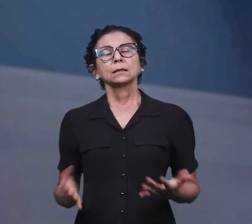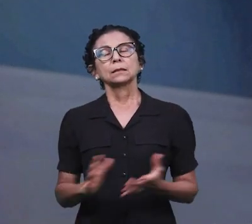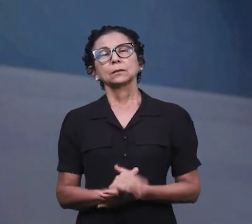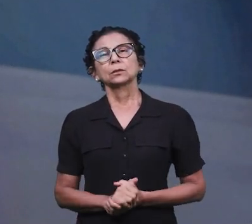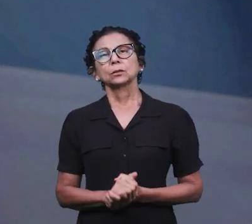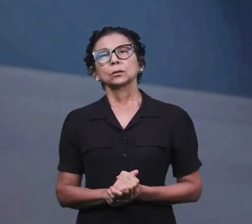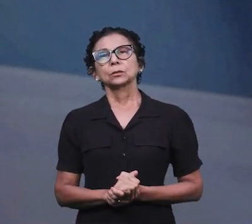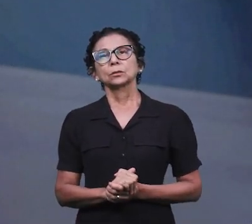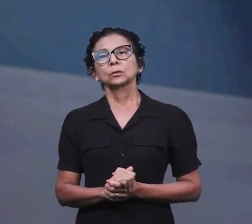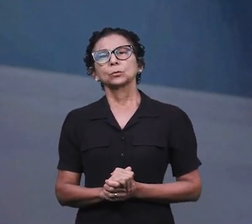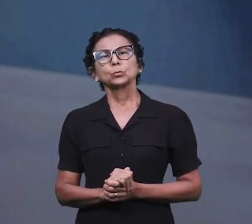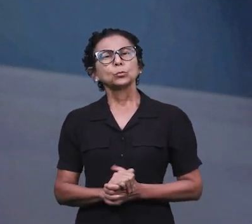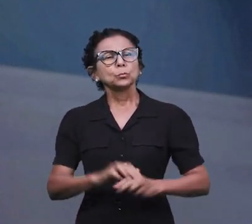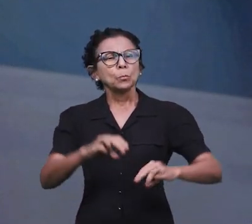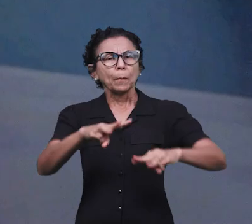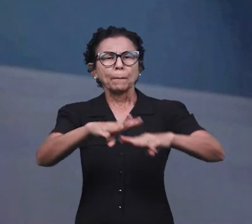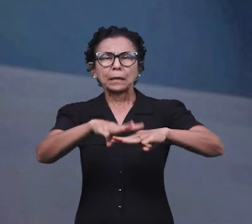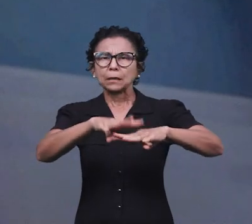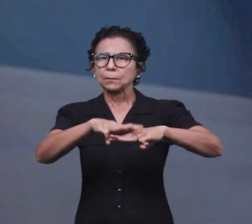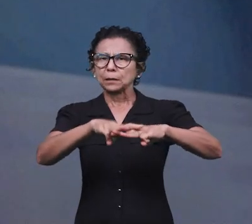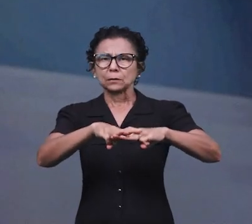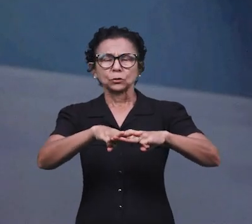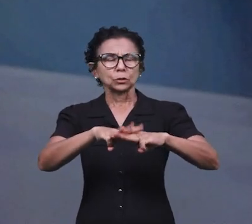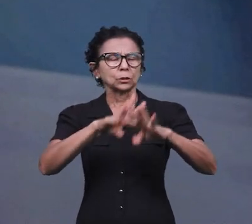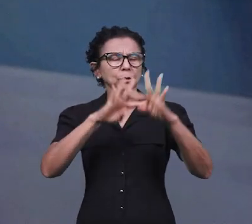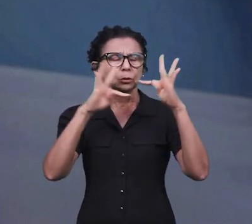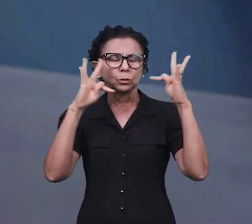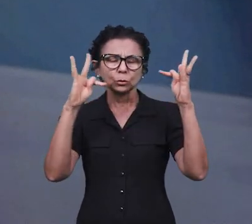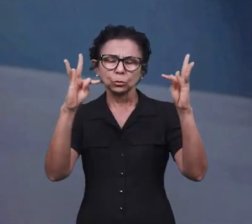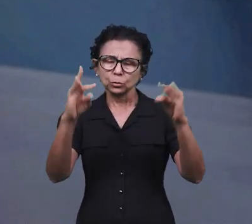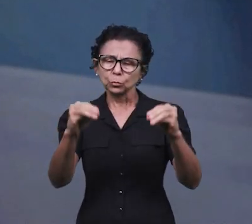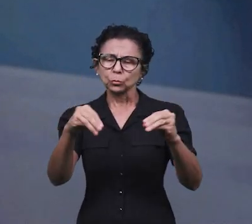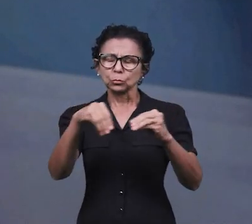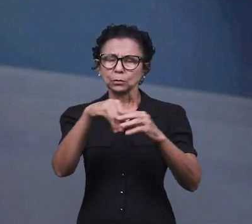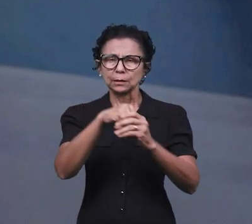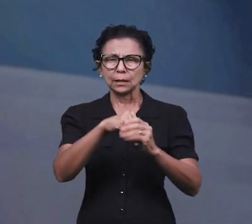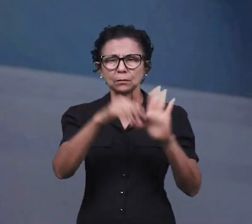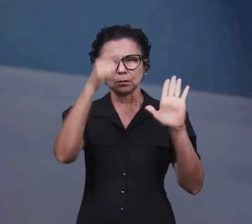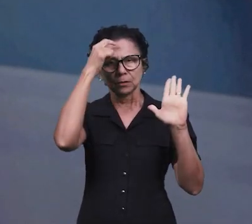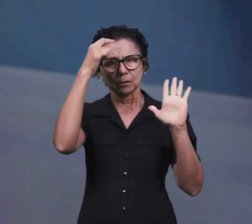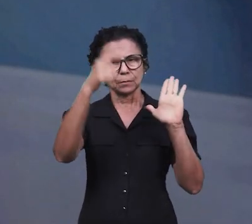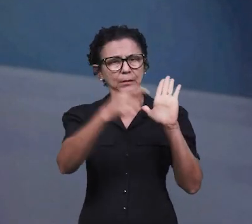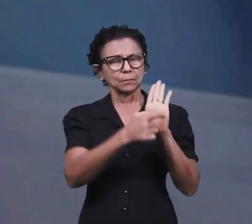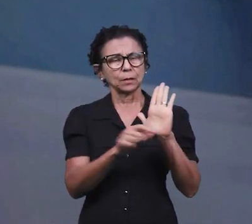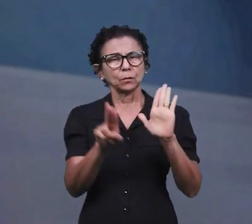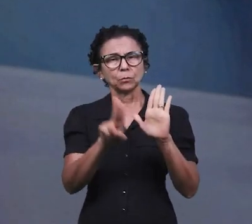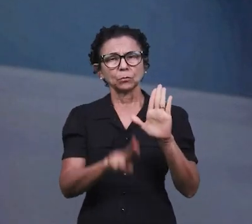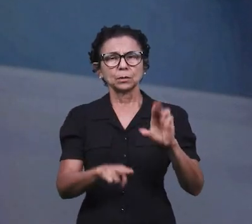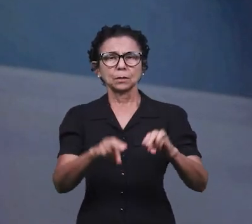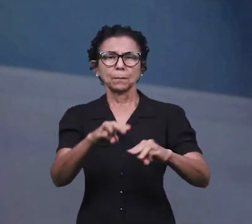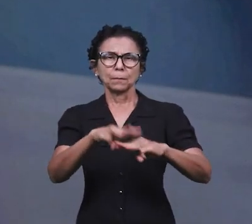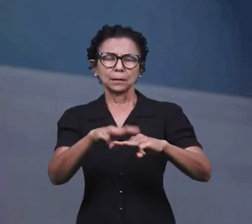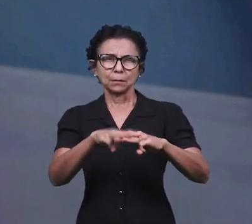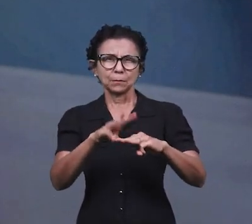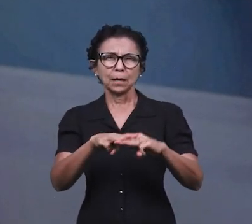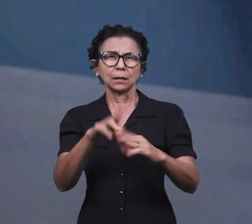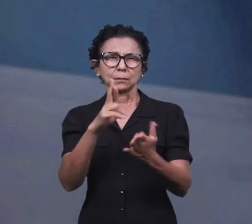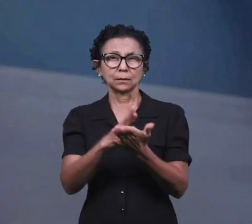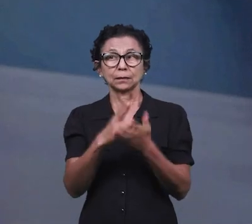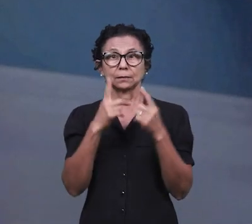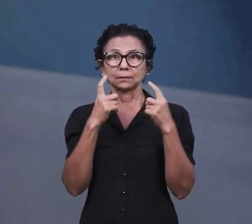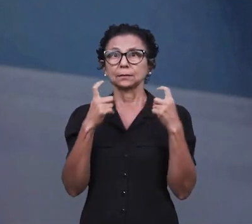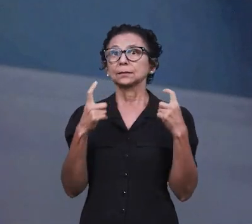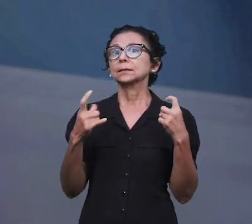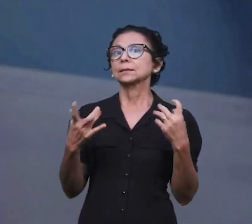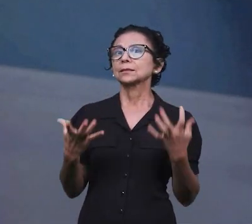com modelos matemáticos. Tudo, Pastor Wallace, na inteligência artificial, a gente vê muitos resultados muito